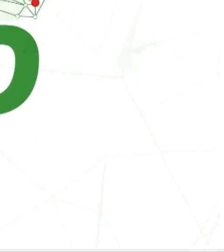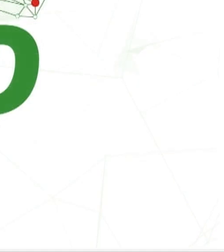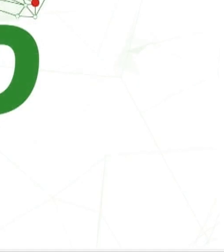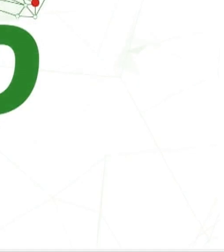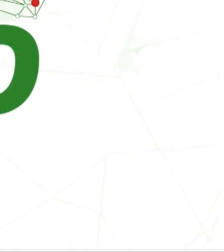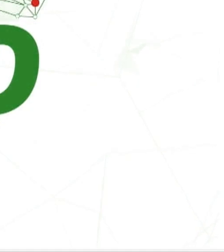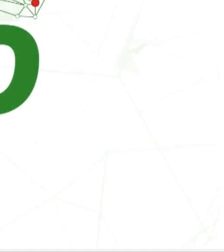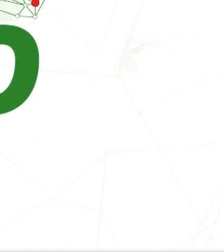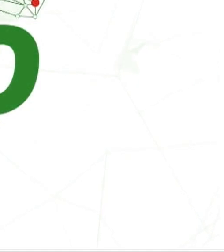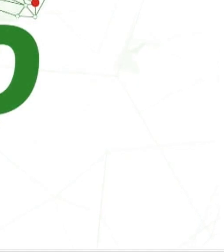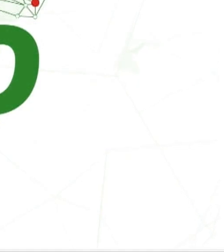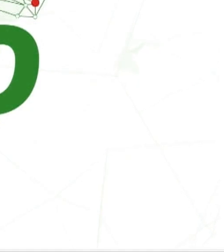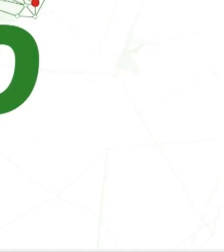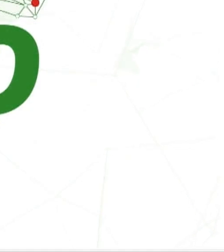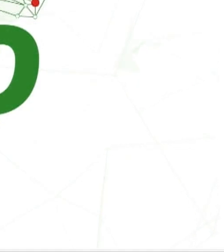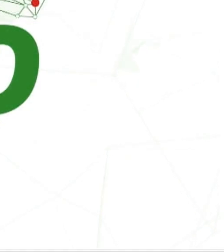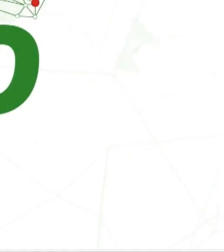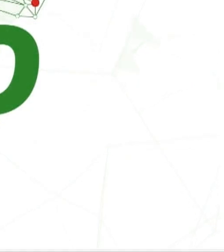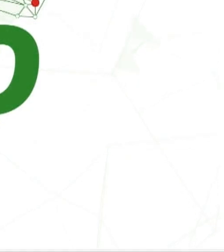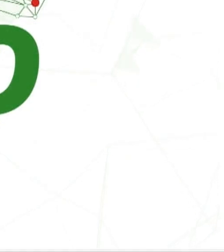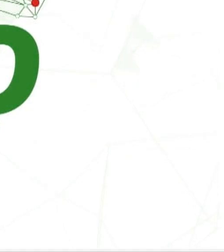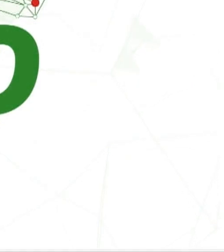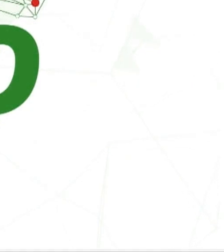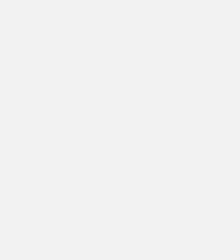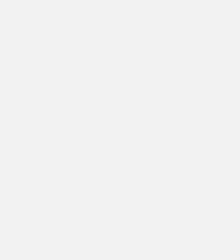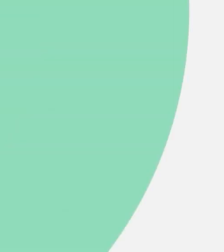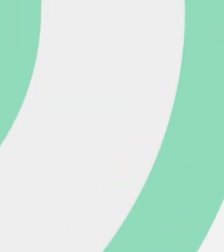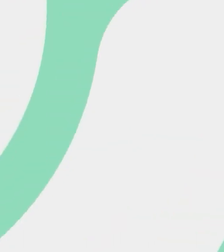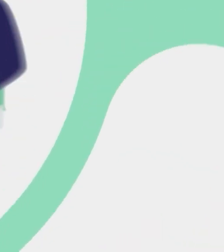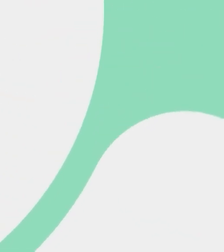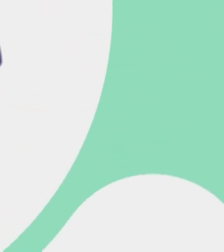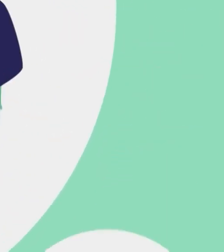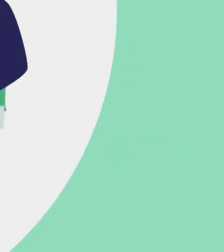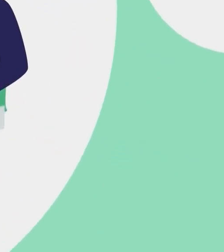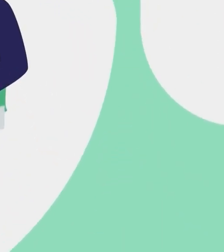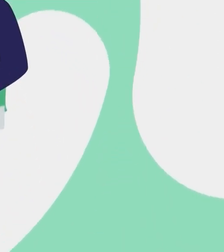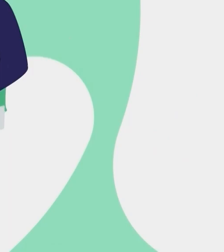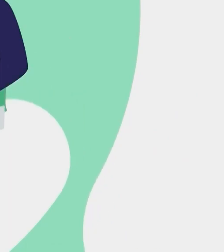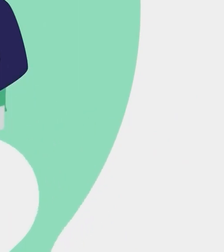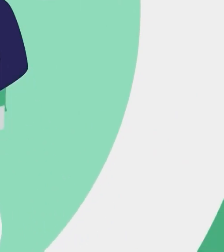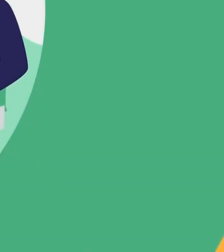Educação à distância, mudando realidades.